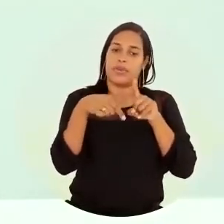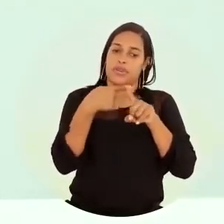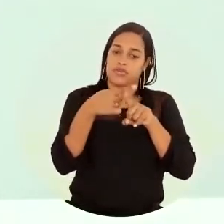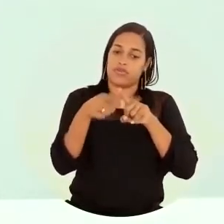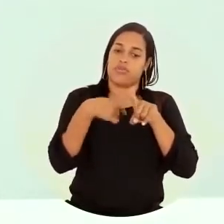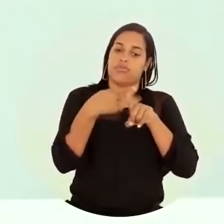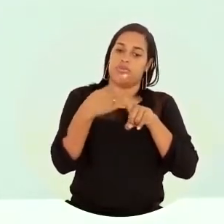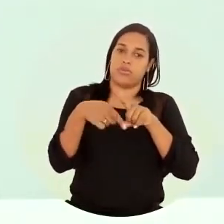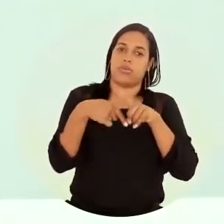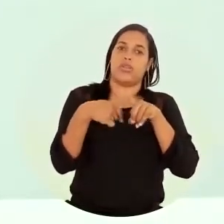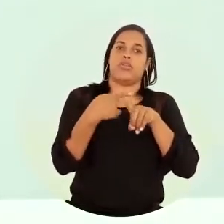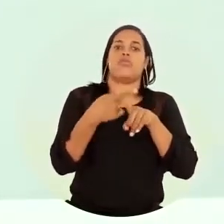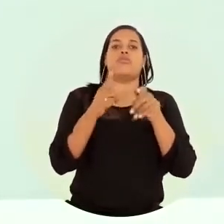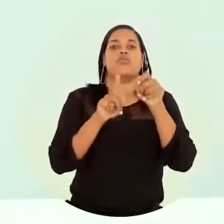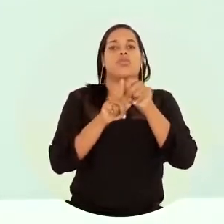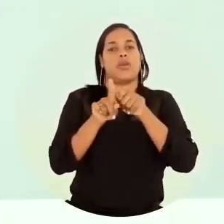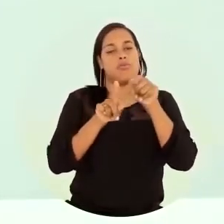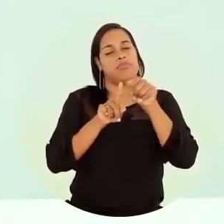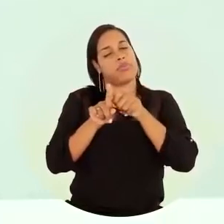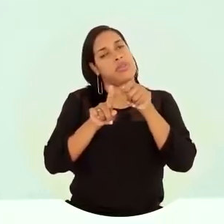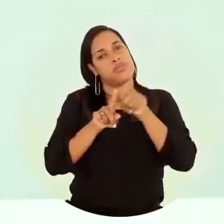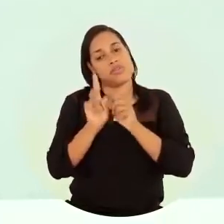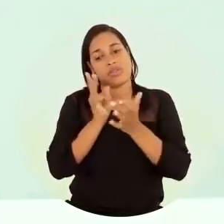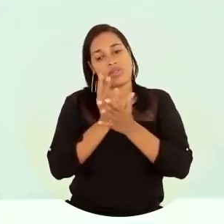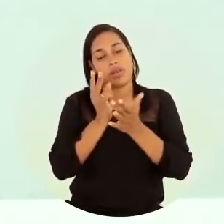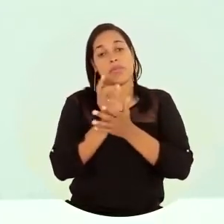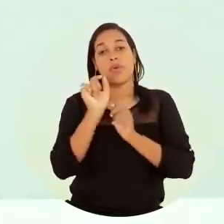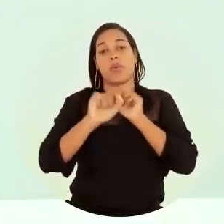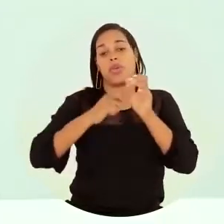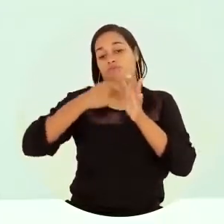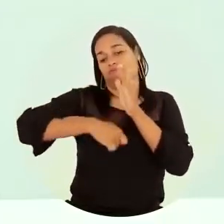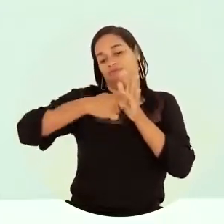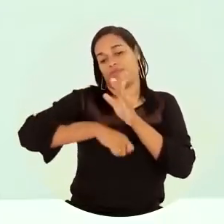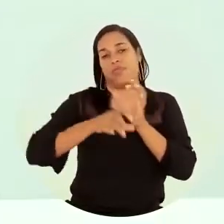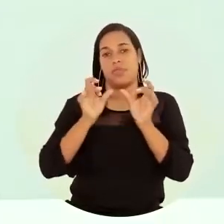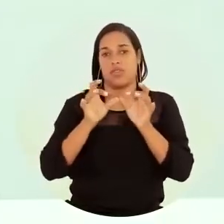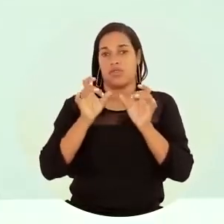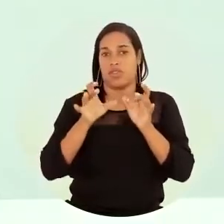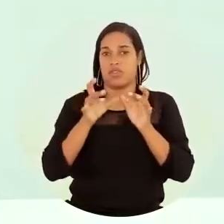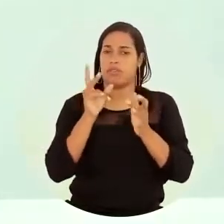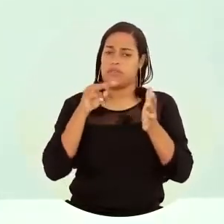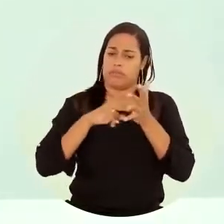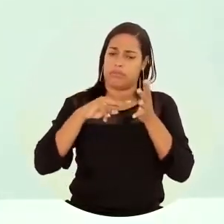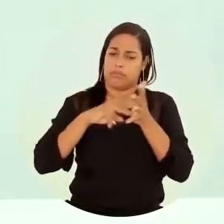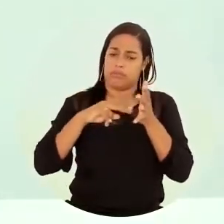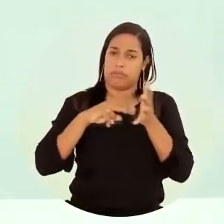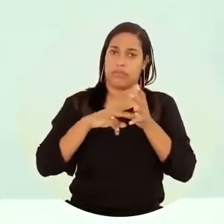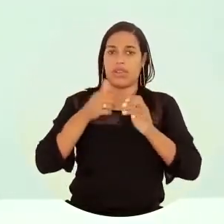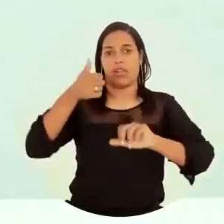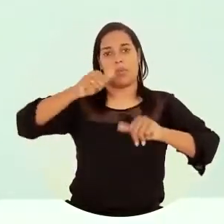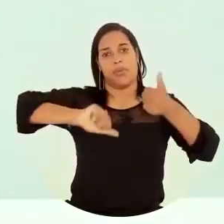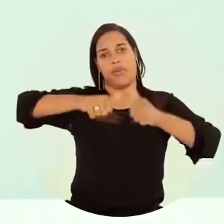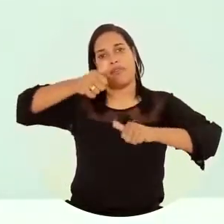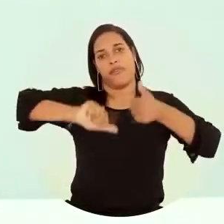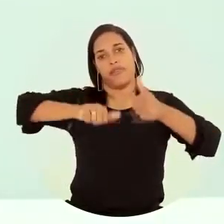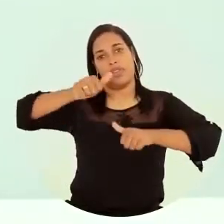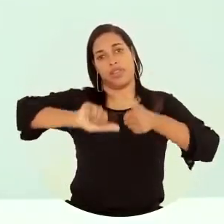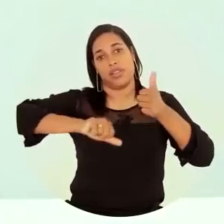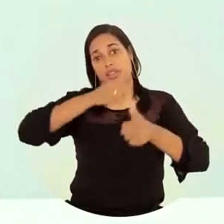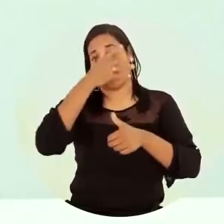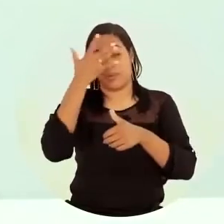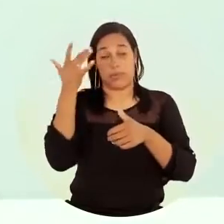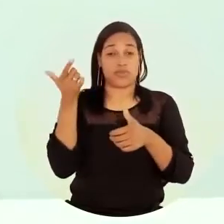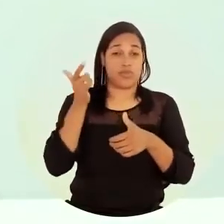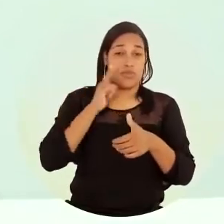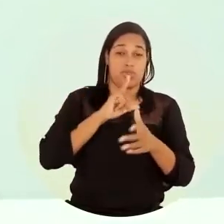pessoa consegue atingir esses objetivos estabelecidos. Olha só, essa avaliação por competência ou por objetivos são